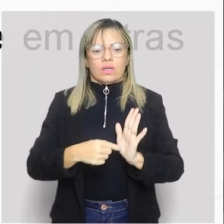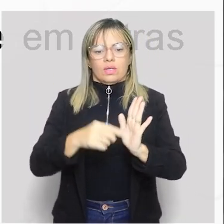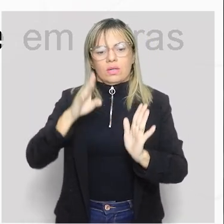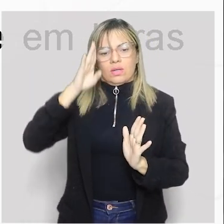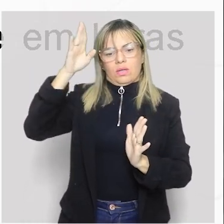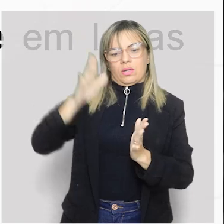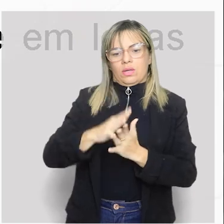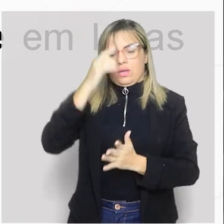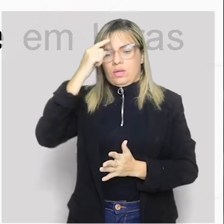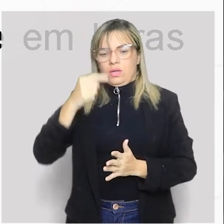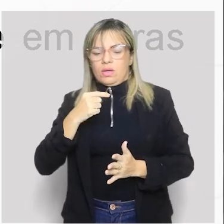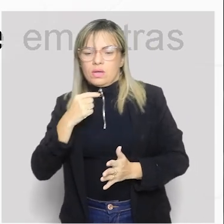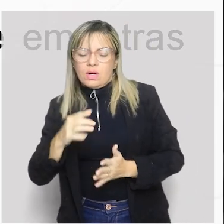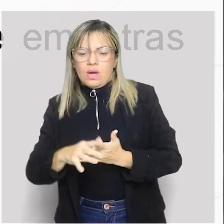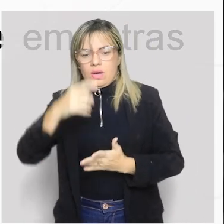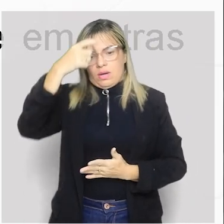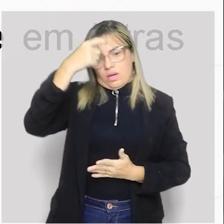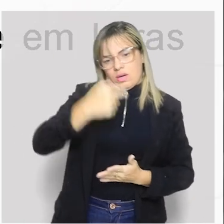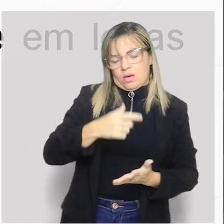do personagem